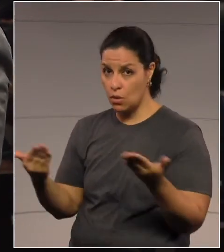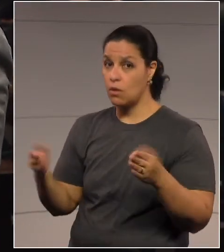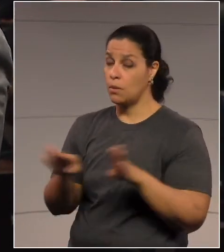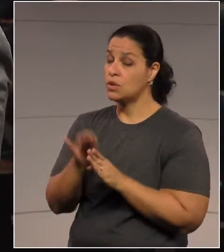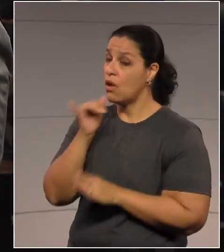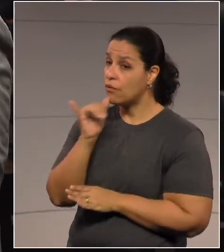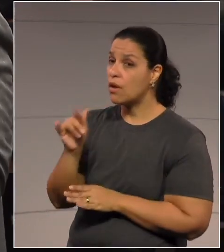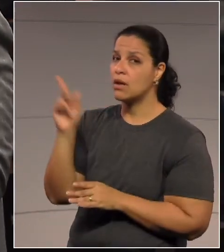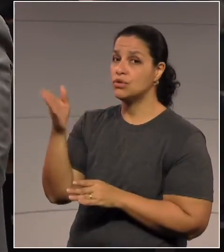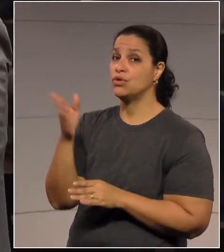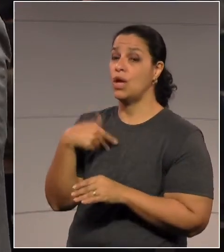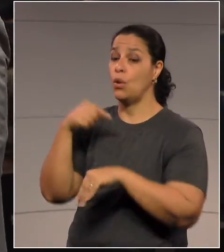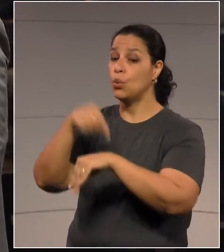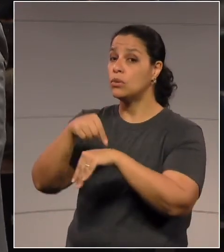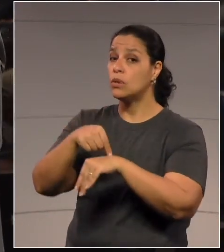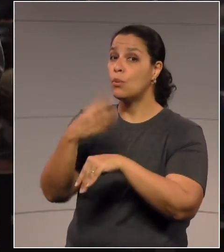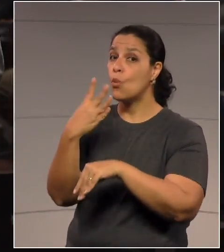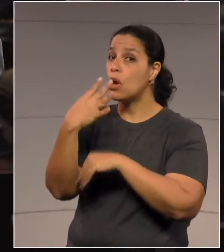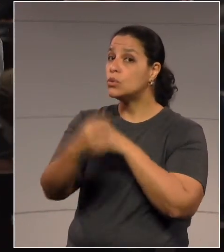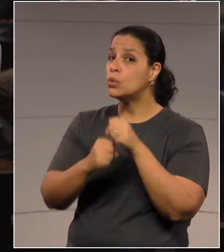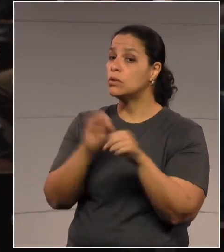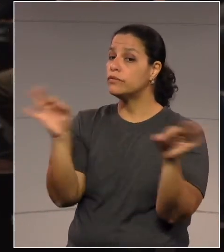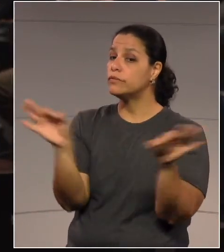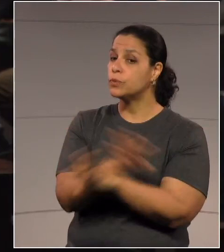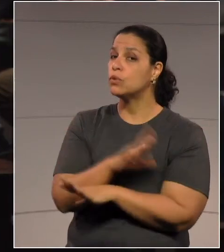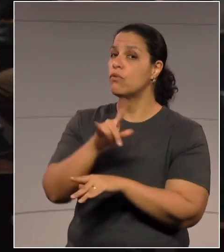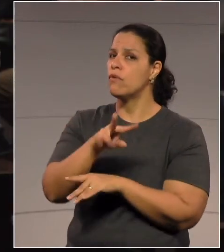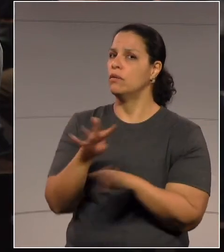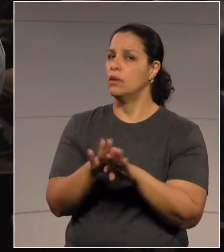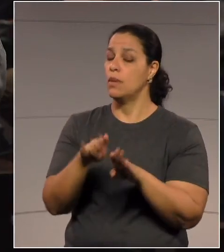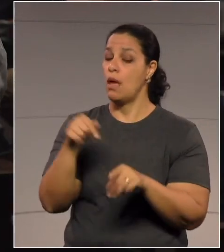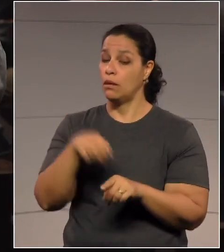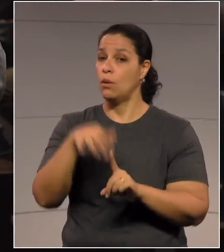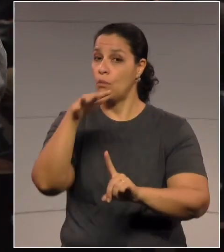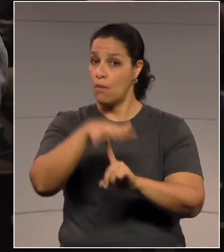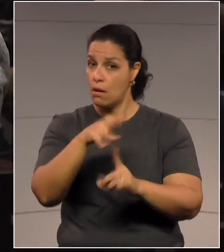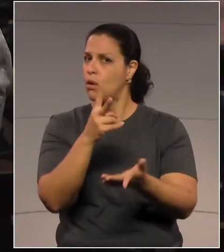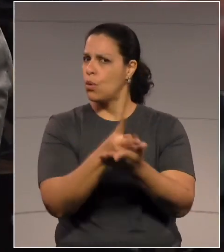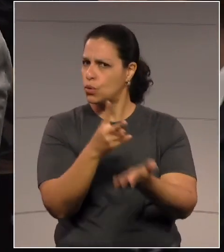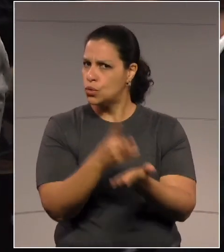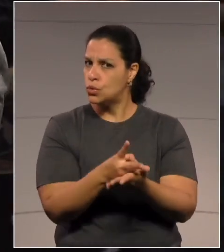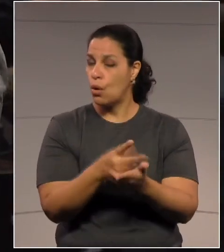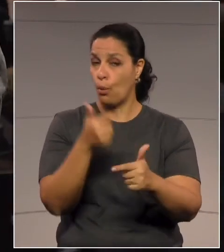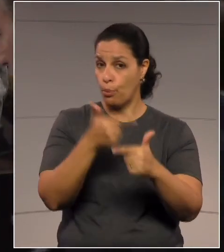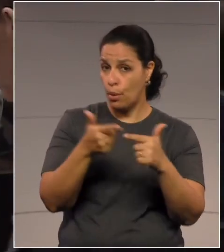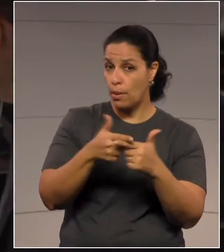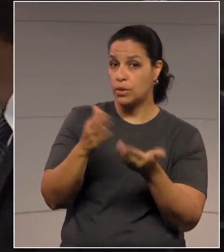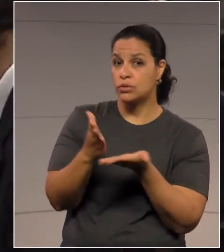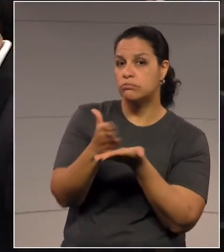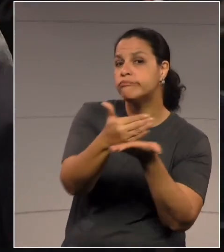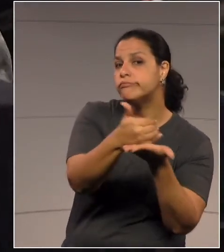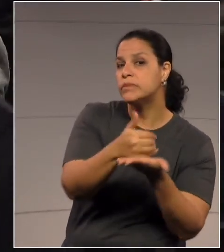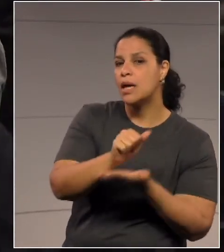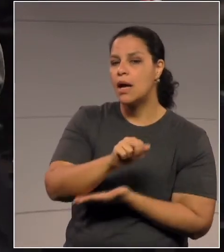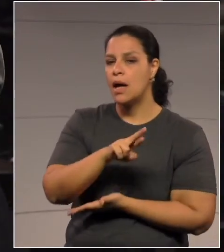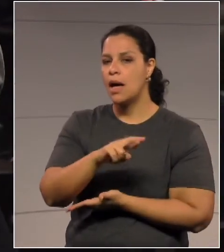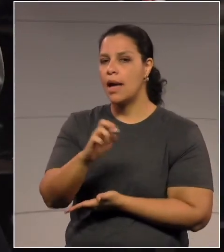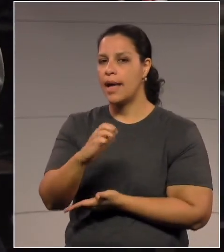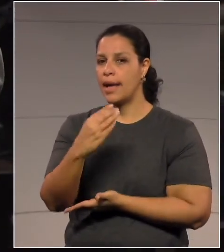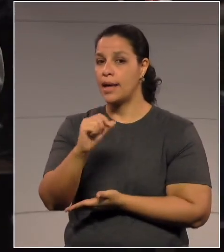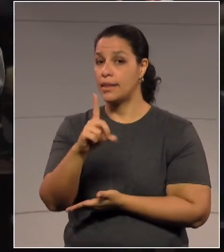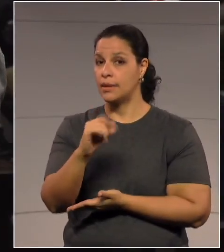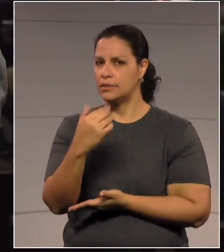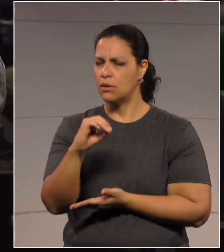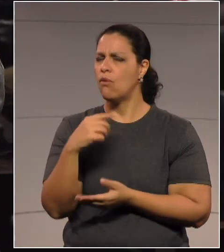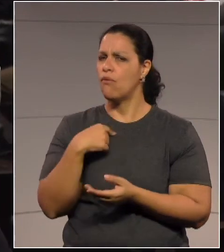como eu disse antes, passageiro, graças a Deus, que o Paraná continua e que o problema de arrecadação será um problema